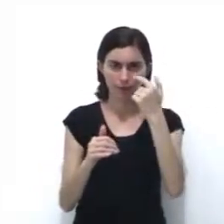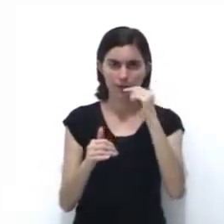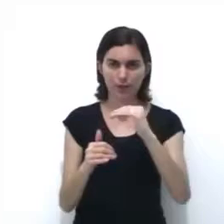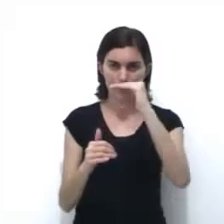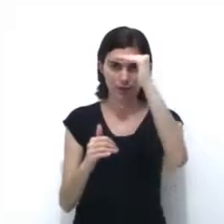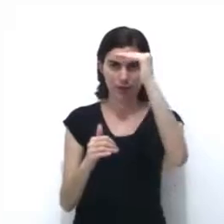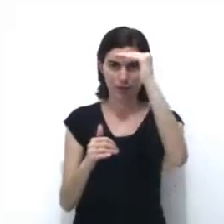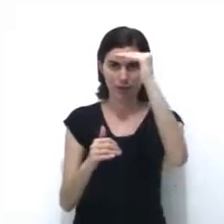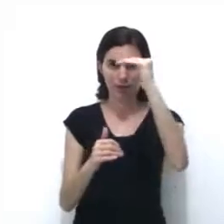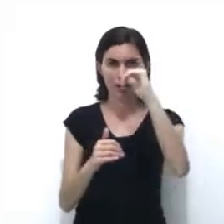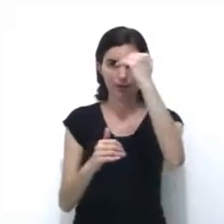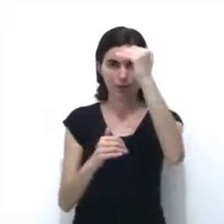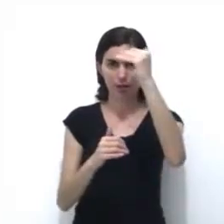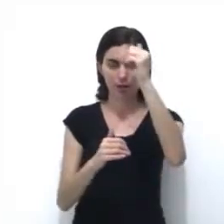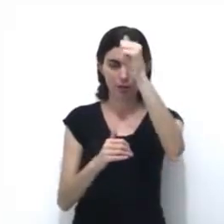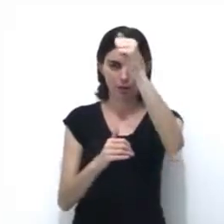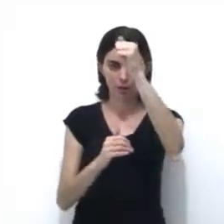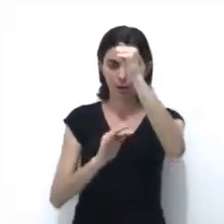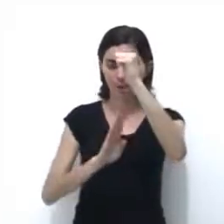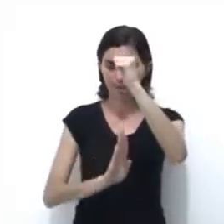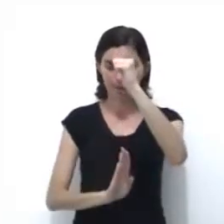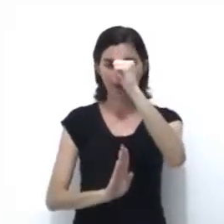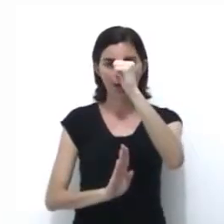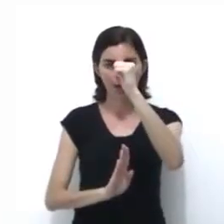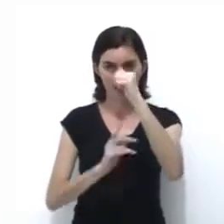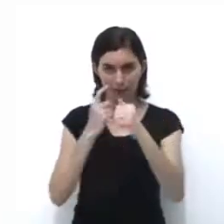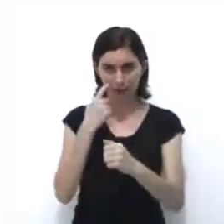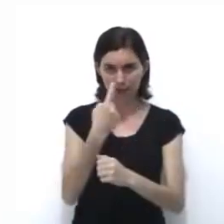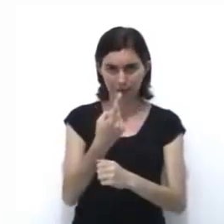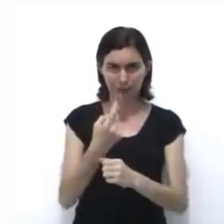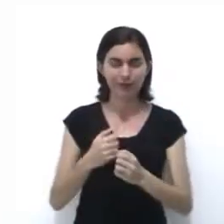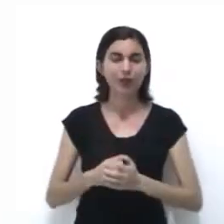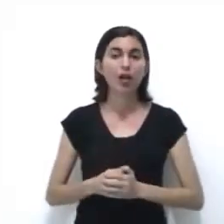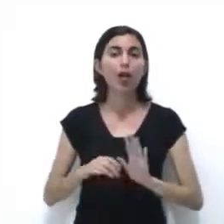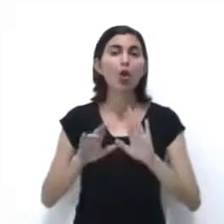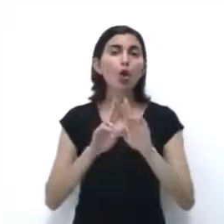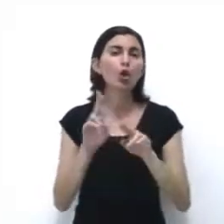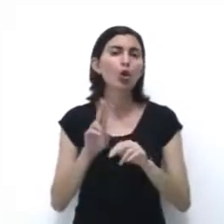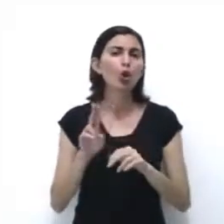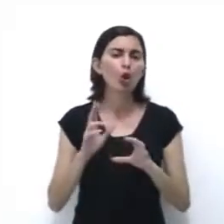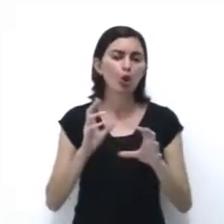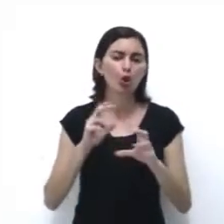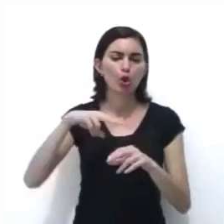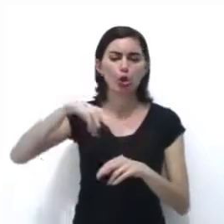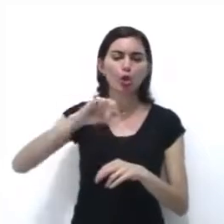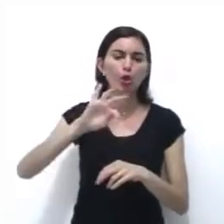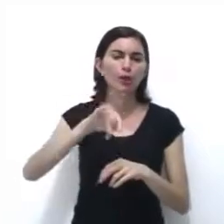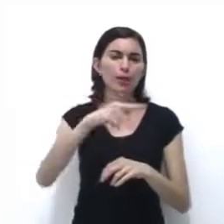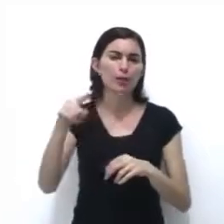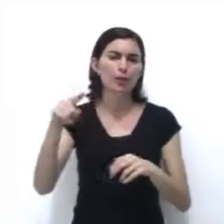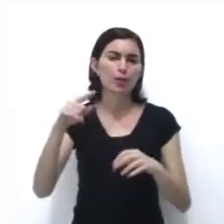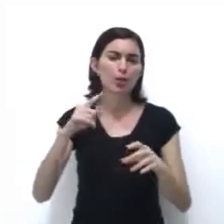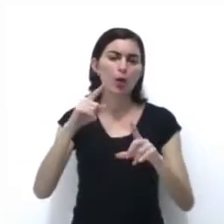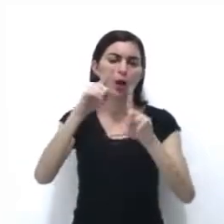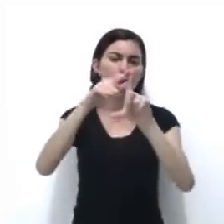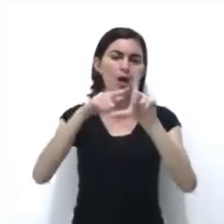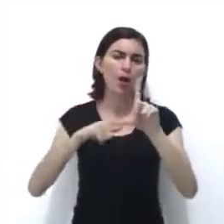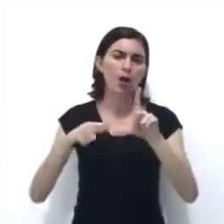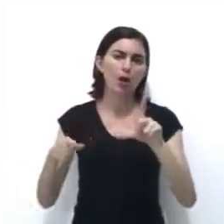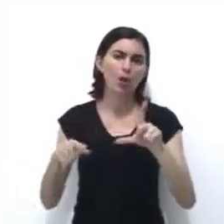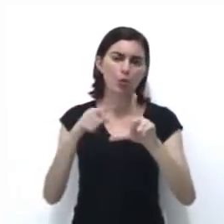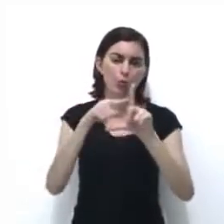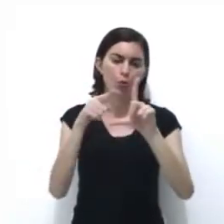sua tela e abaixo o lado B. Chamamos então isso de notação de ângulo, a